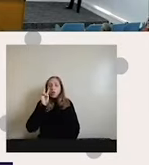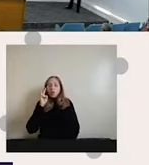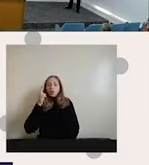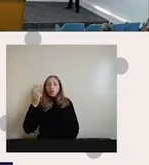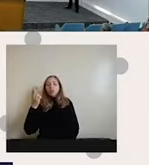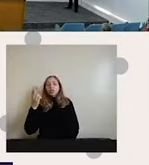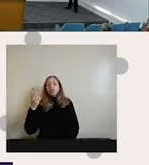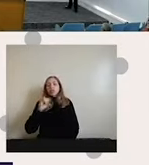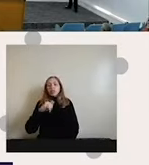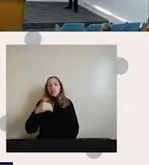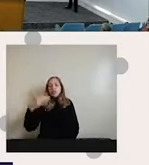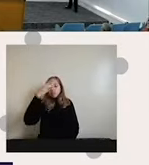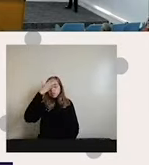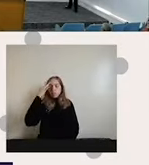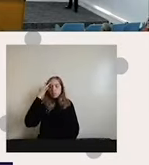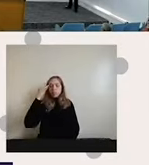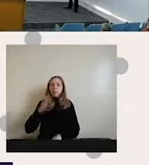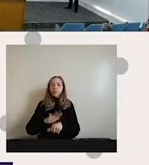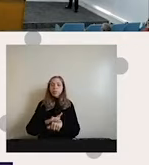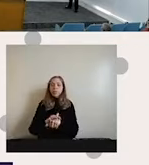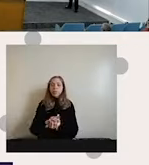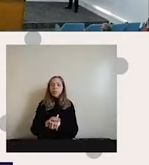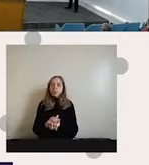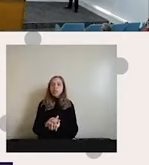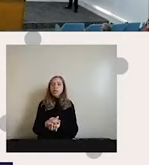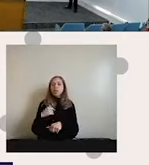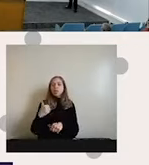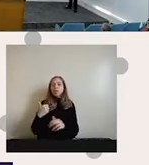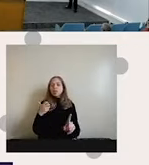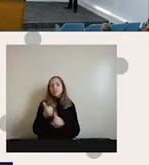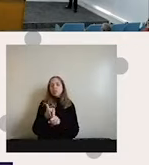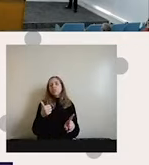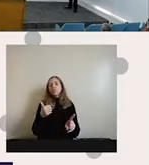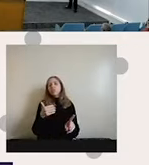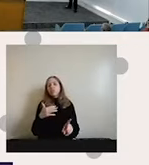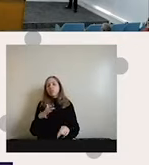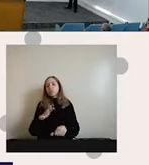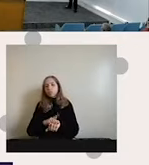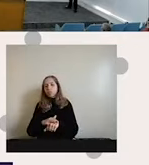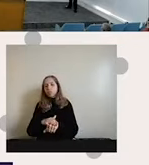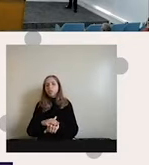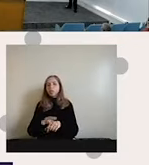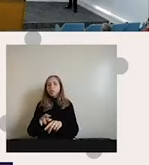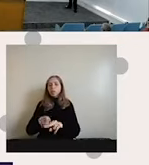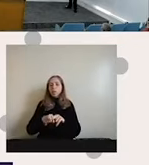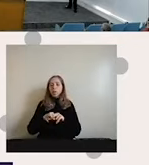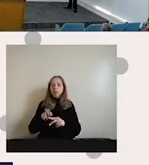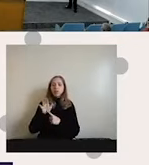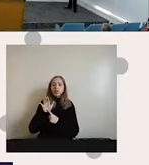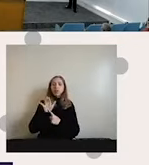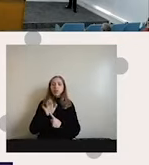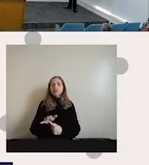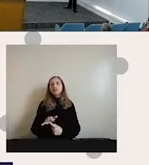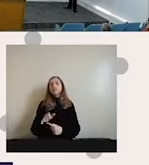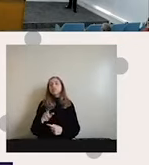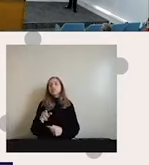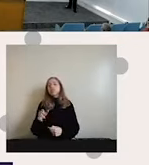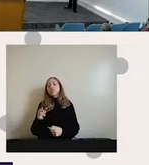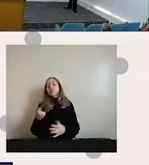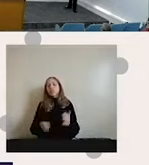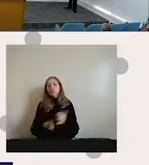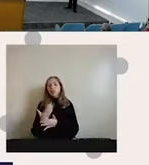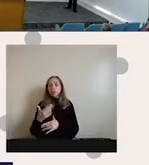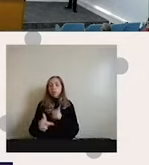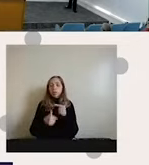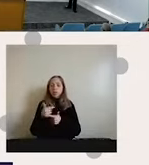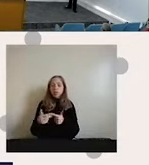uma doença, que aquela doença, em virtude das exposições ocupacionais que essa pessoa tinha, que já é reconhecido pelo Ministério da Saúde